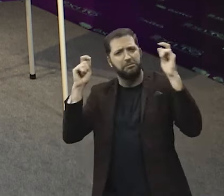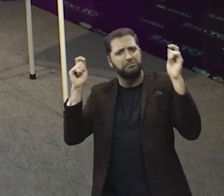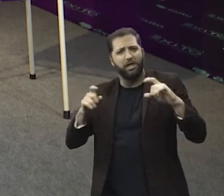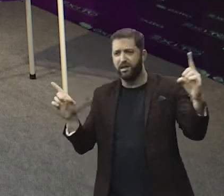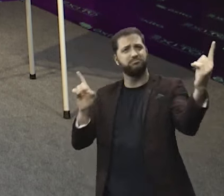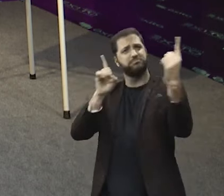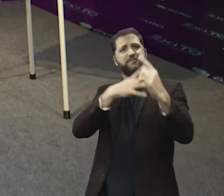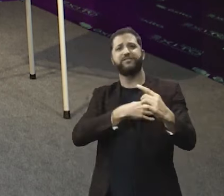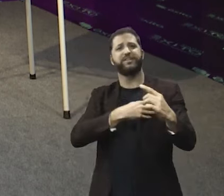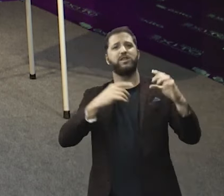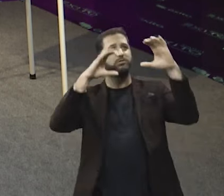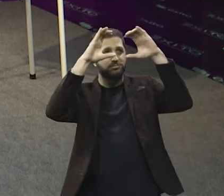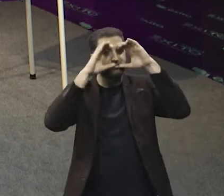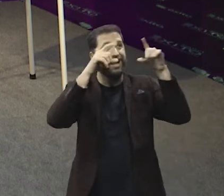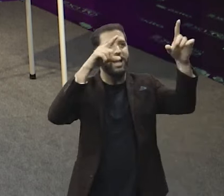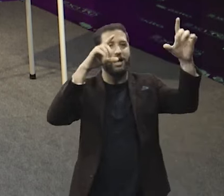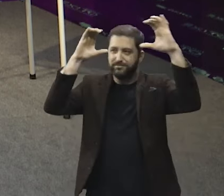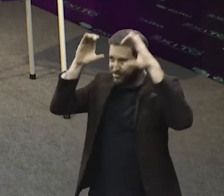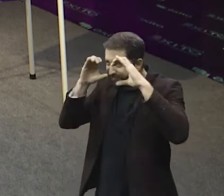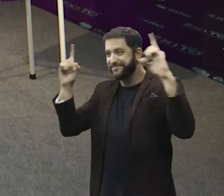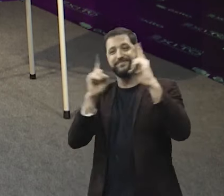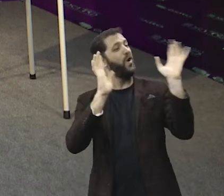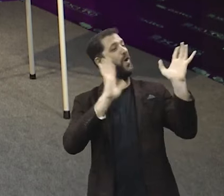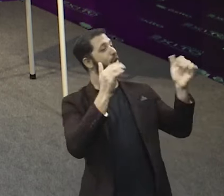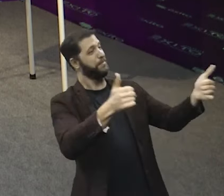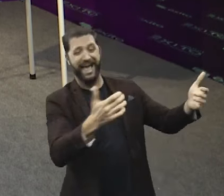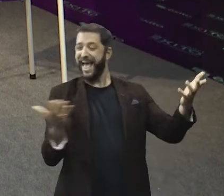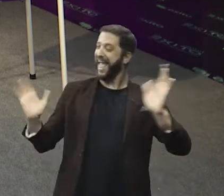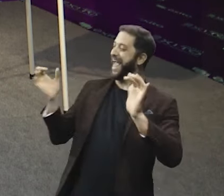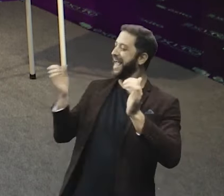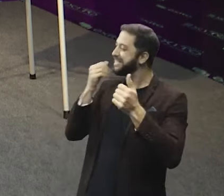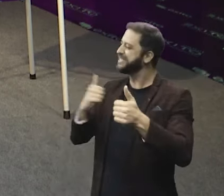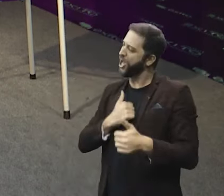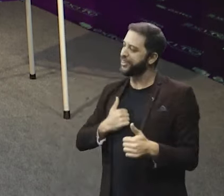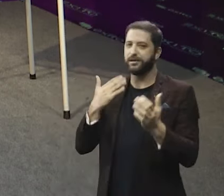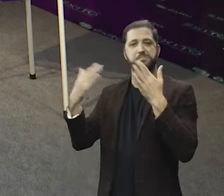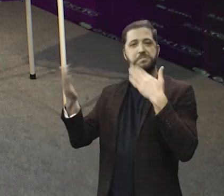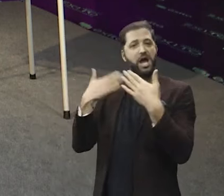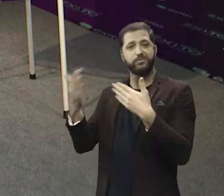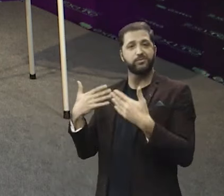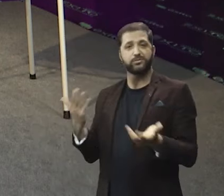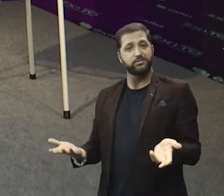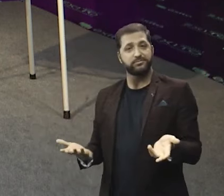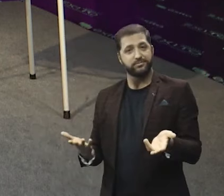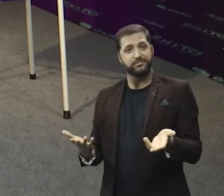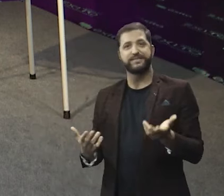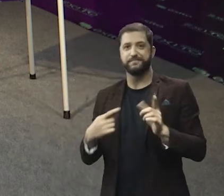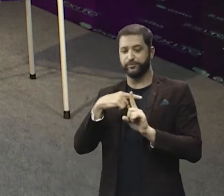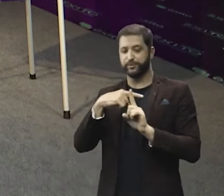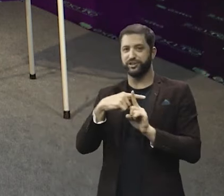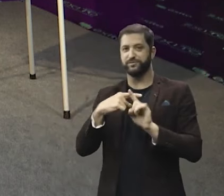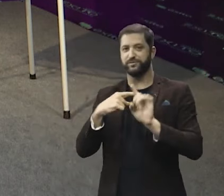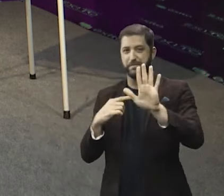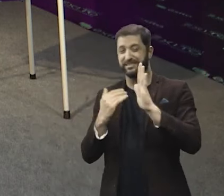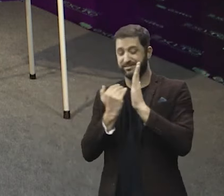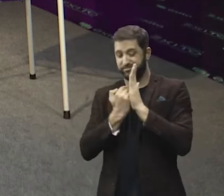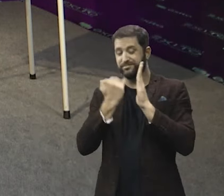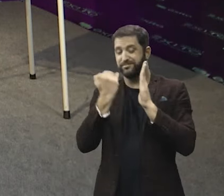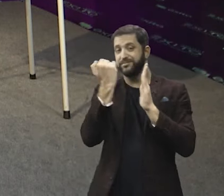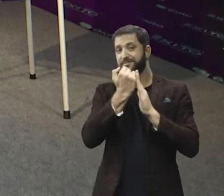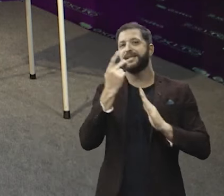aproximação com os filhos dele então isso tudo é legal gente agora o excesso não é e o que que me preocupa